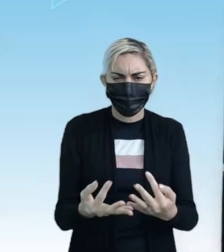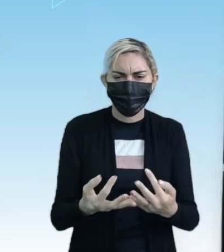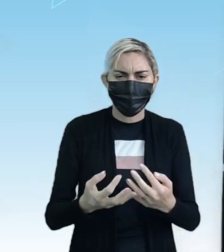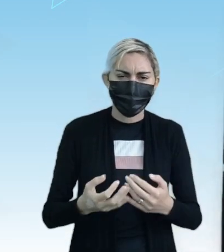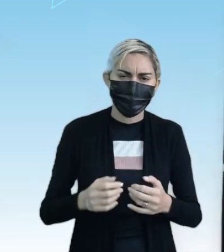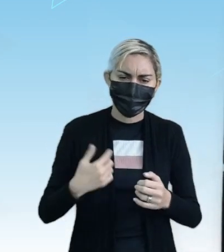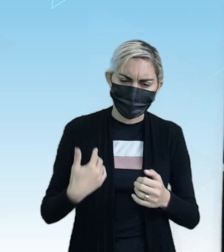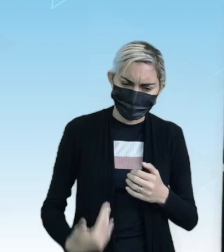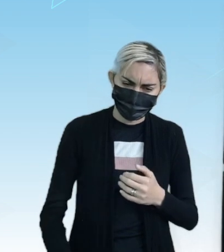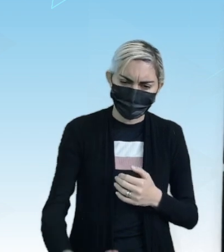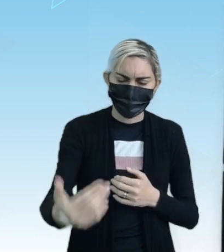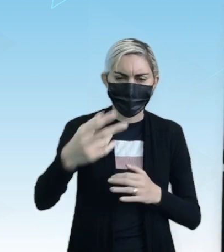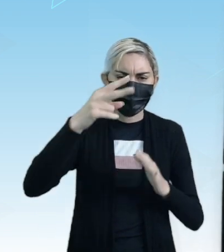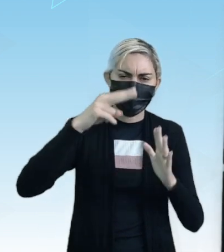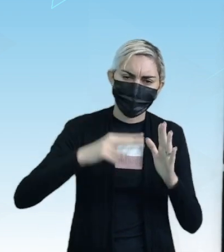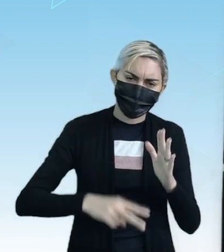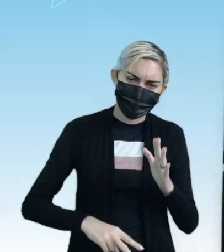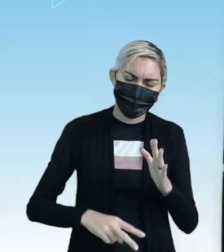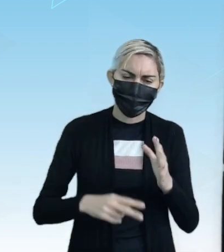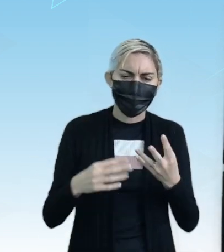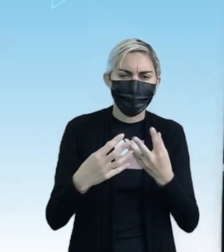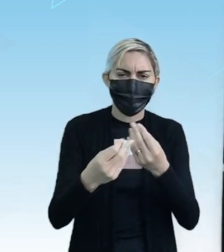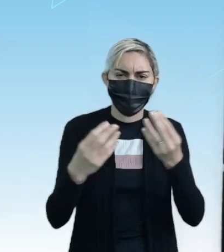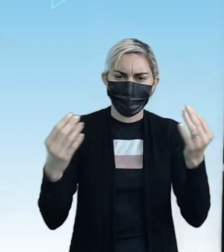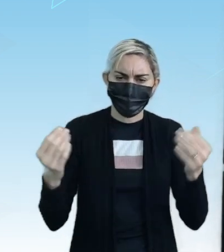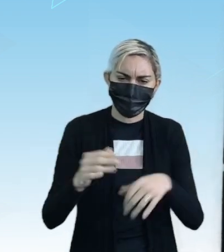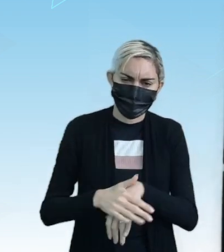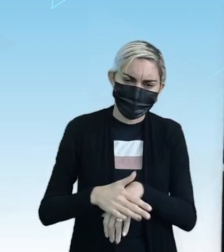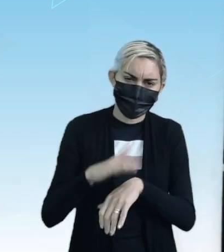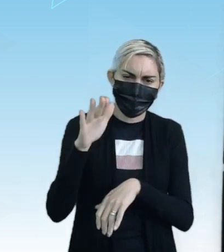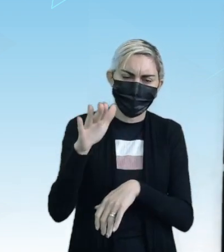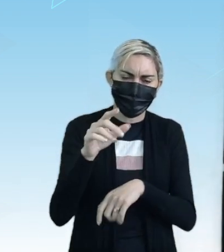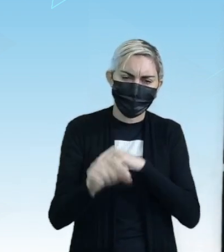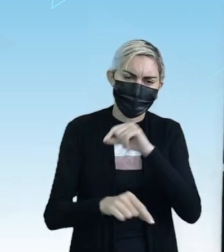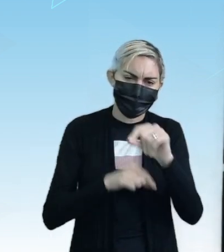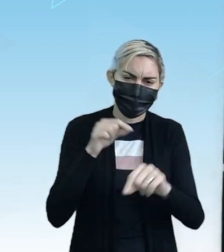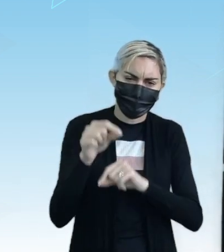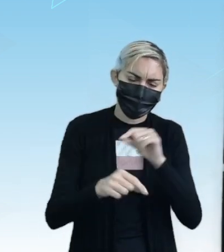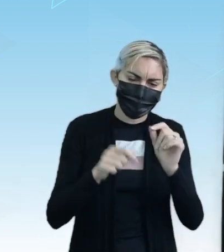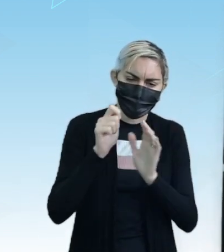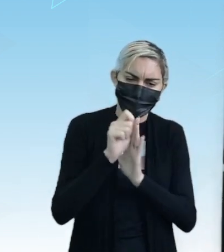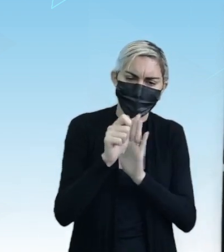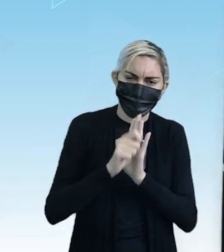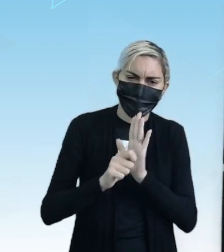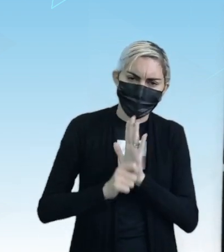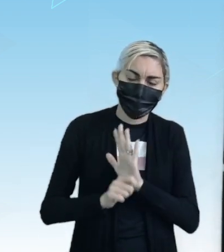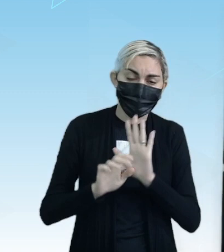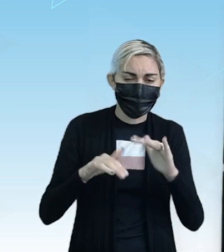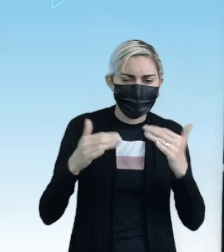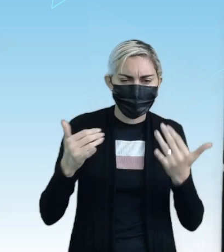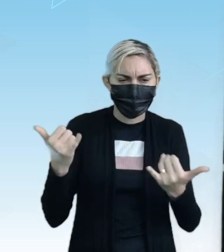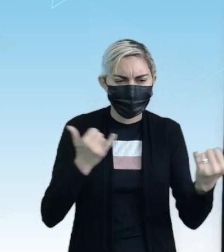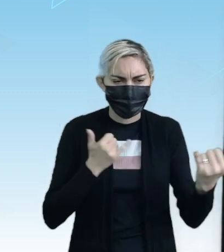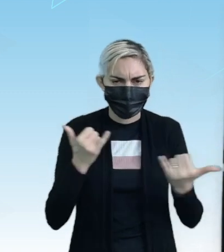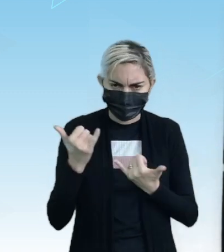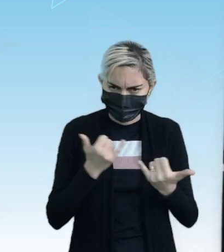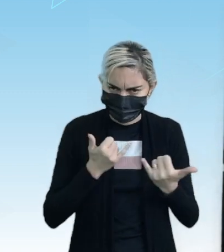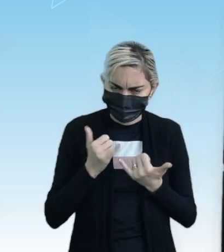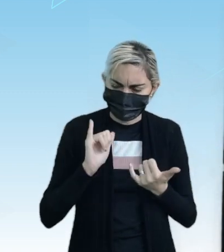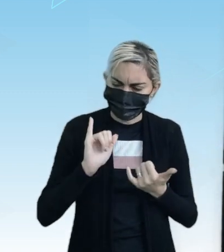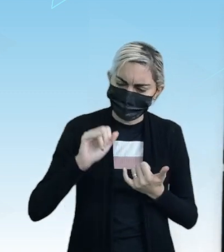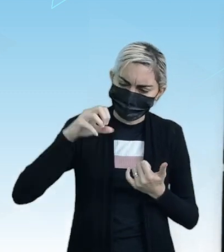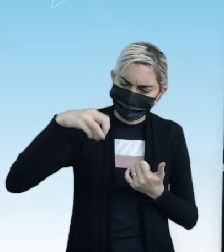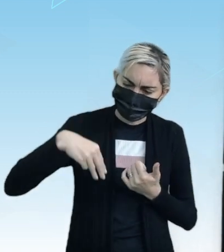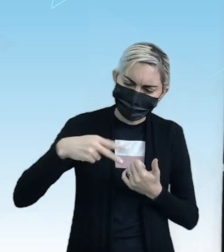ponto: levando o leitor muito mais além do que aquilo que foi escrito. Então, as informações